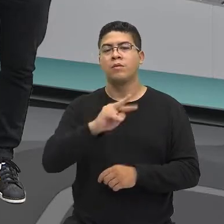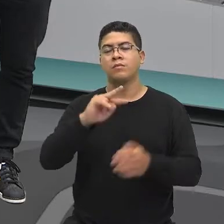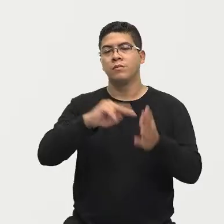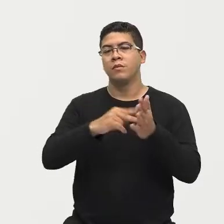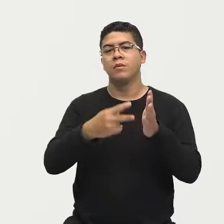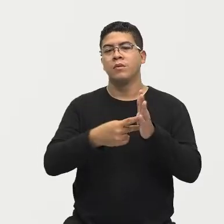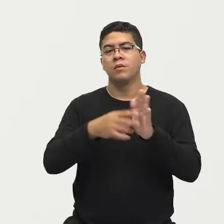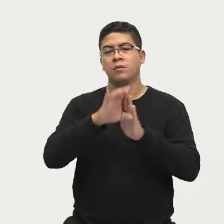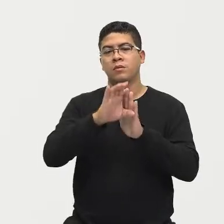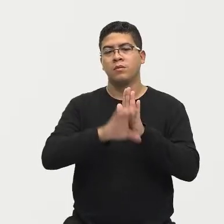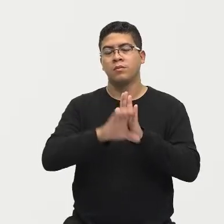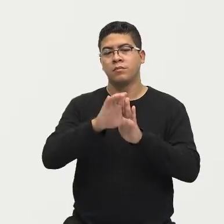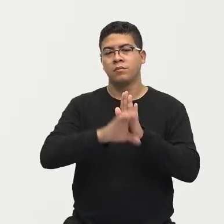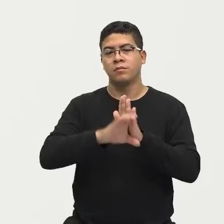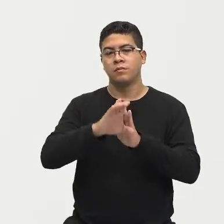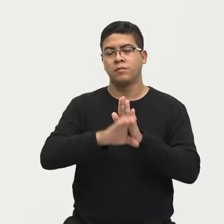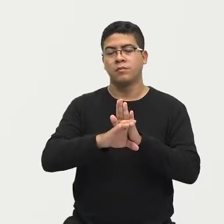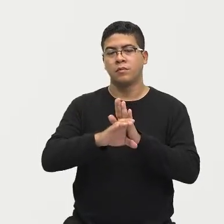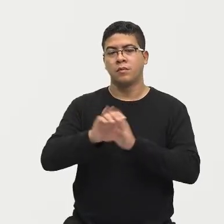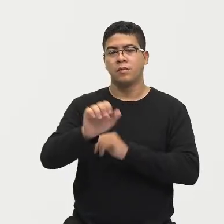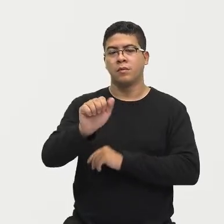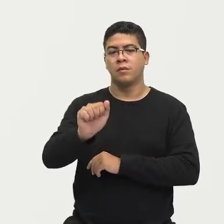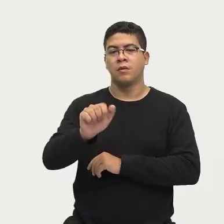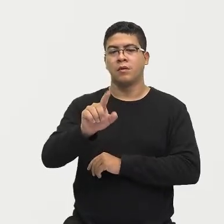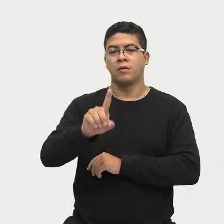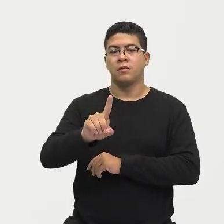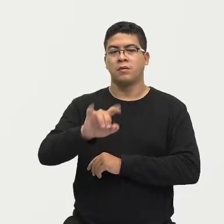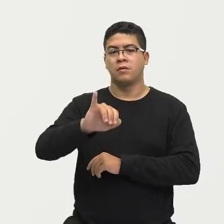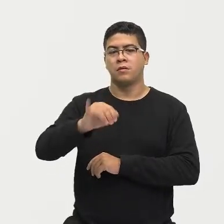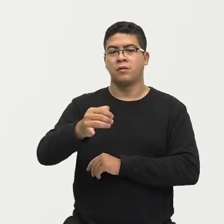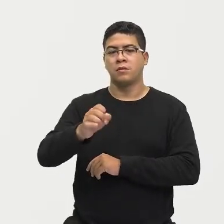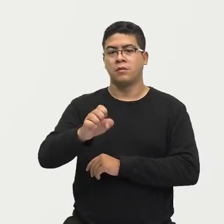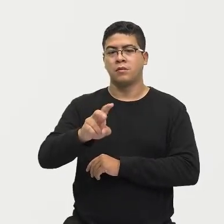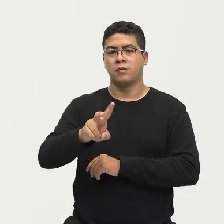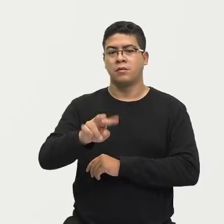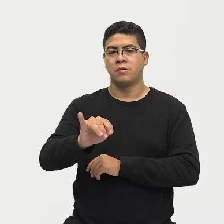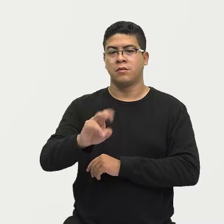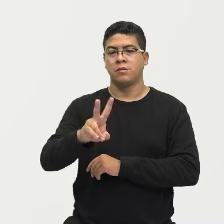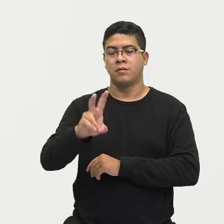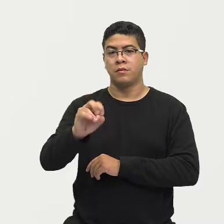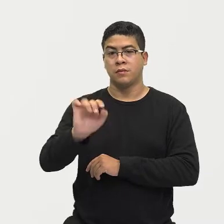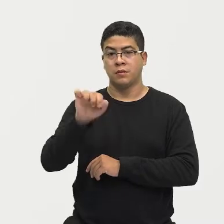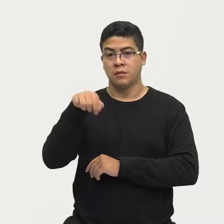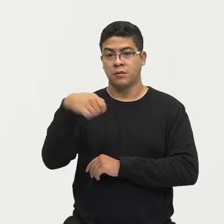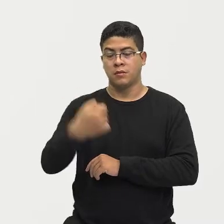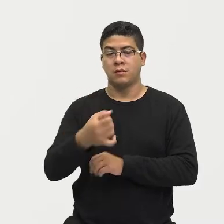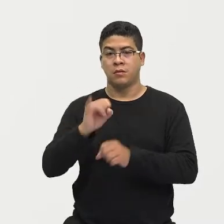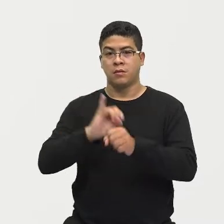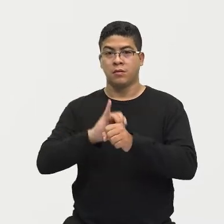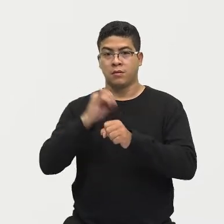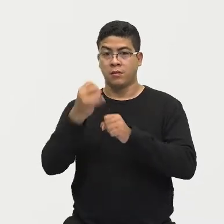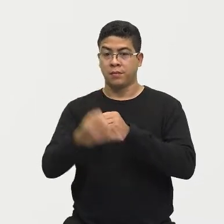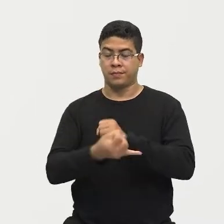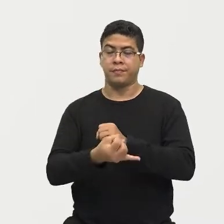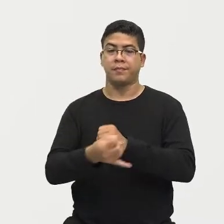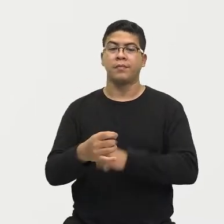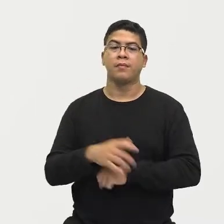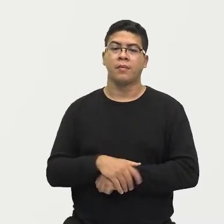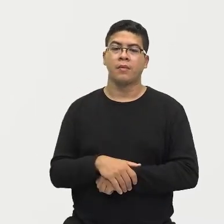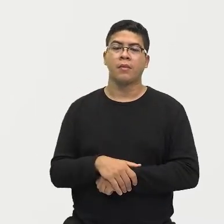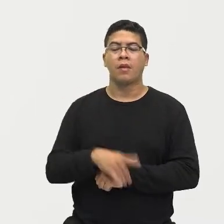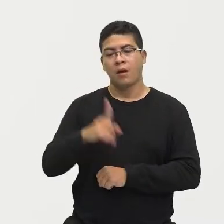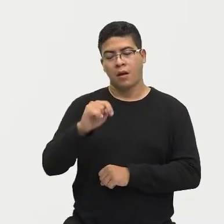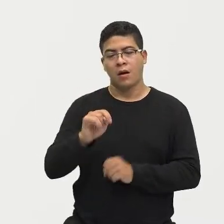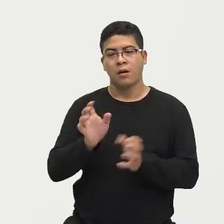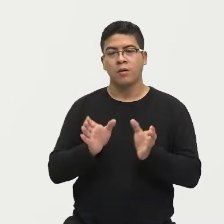adjetivo. O que é um adjetivo? Adjetivo é a classe de palavras encarregada de